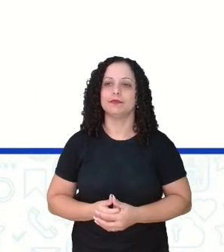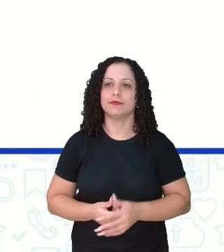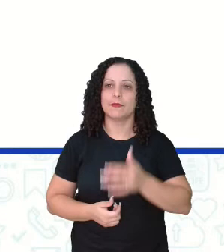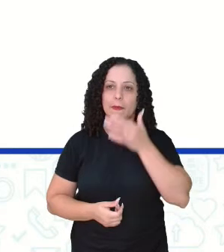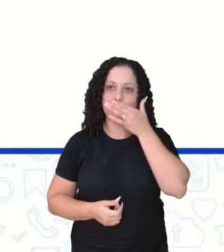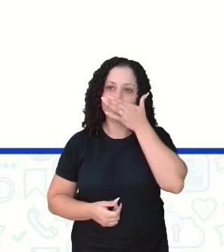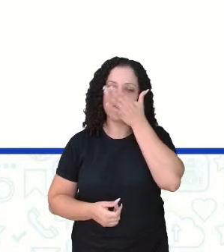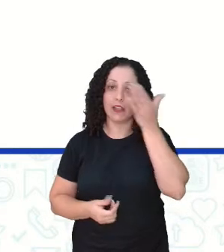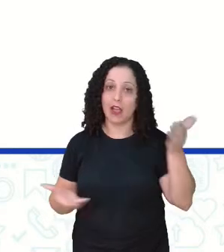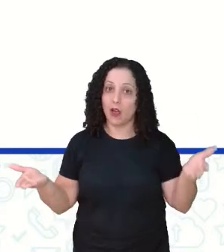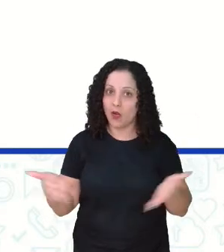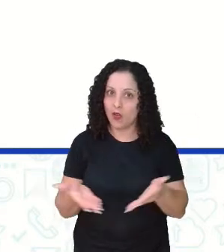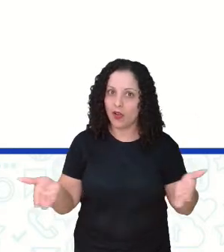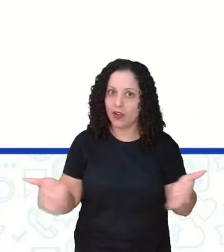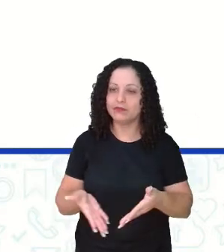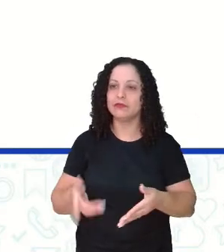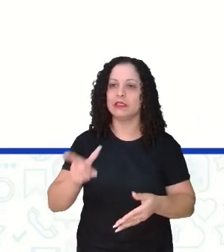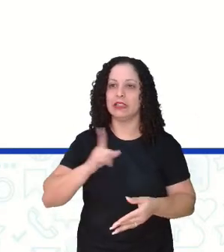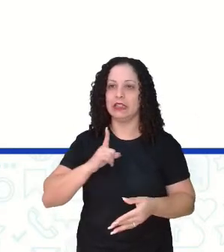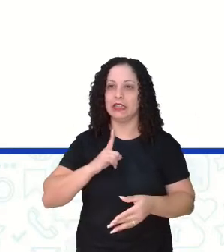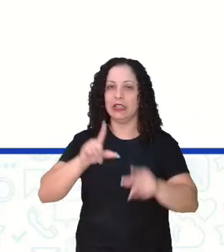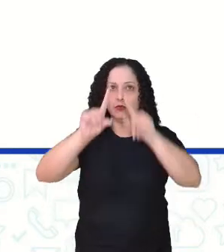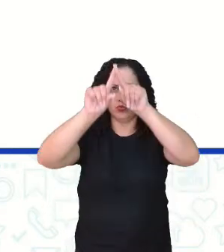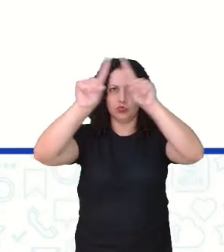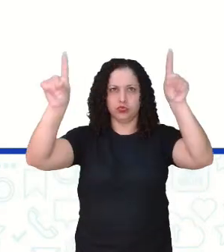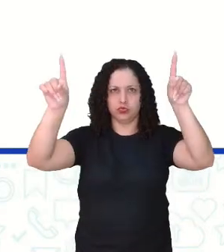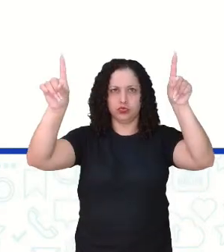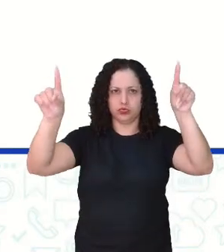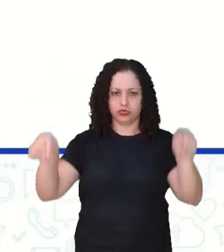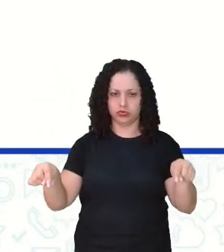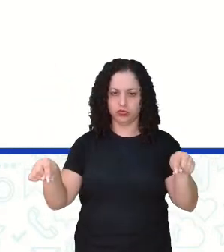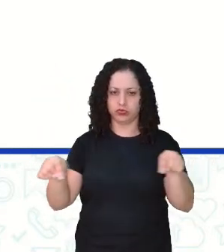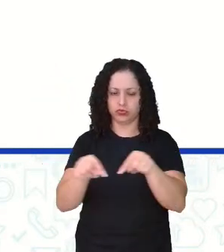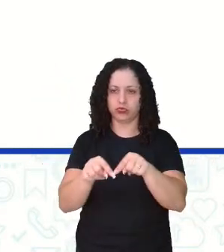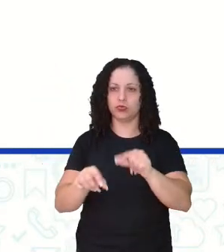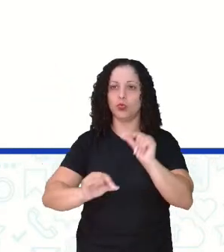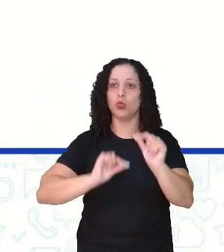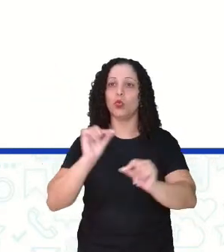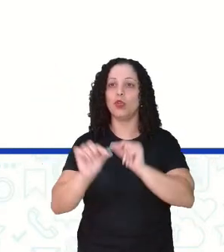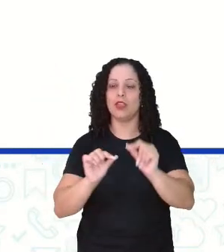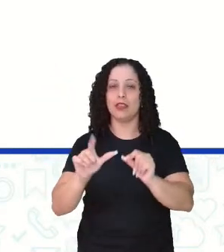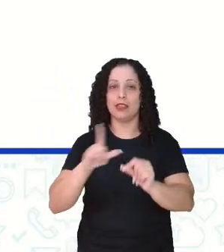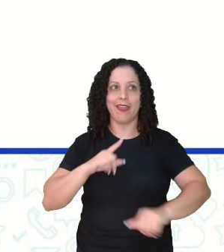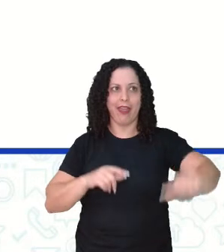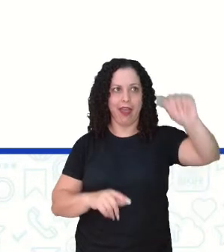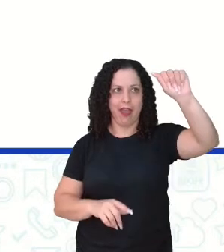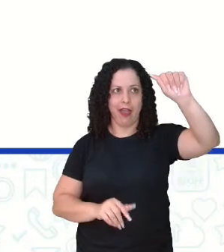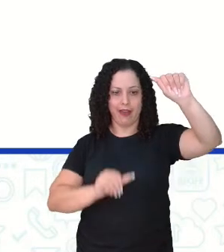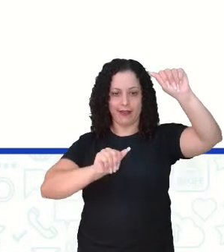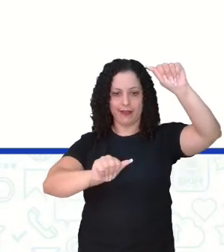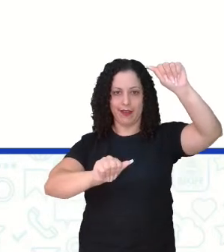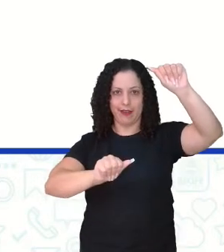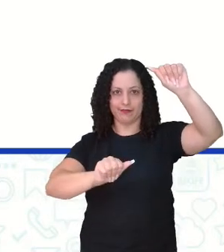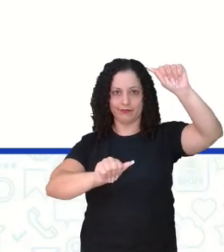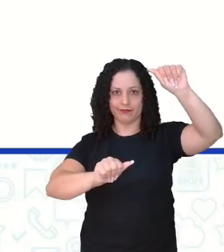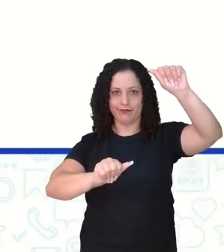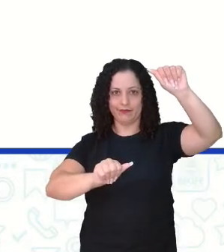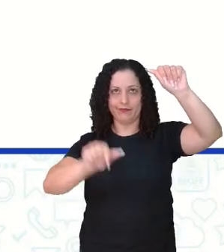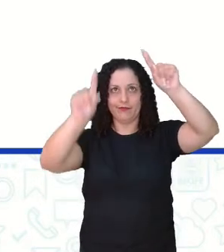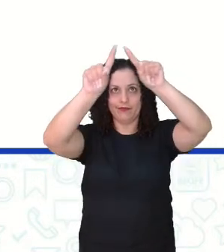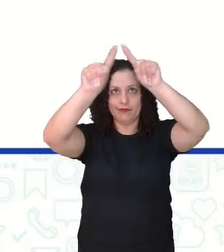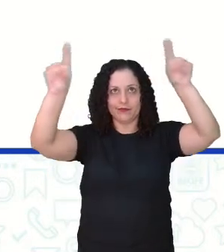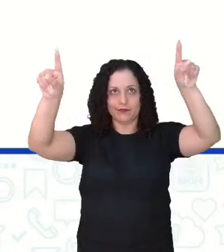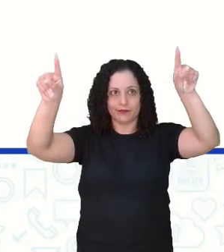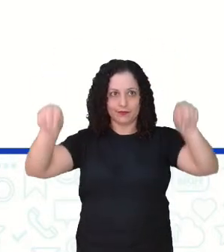seguir, a medida dos lados do tabuleiro está indicada pela letrinha A. Escreva a